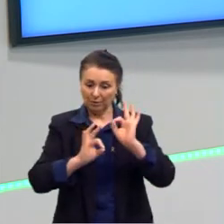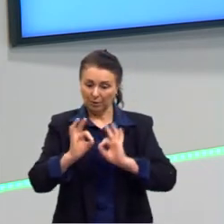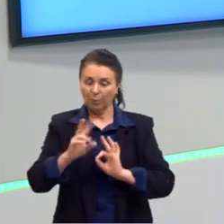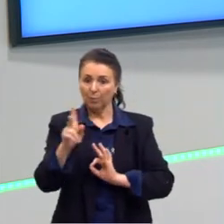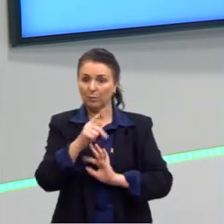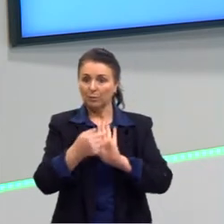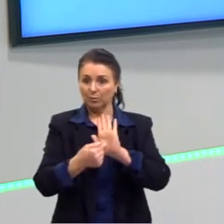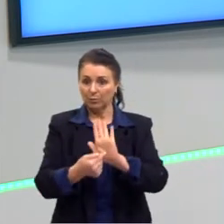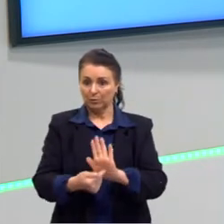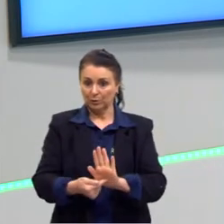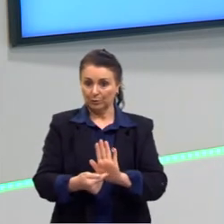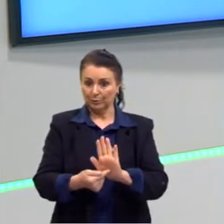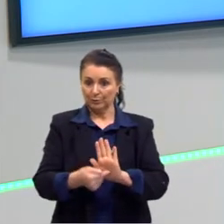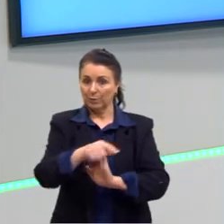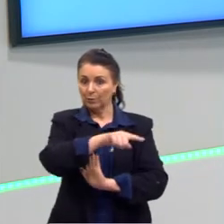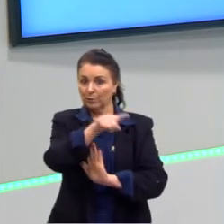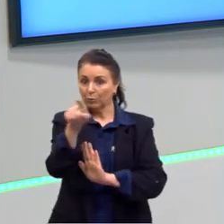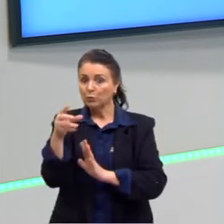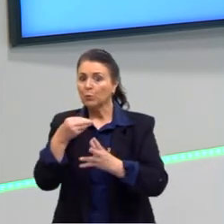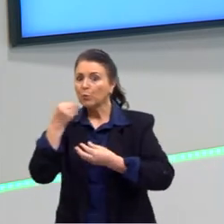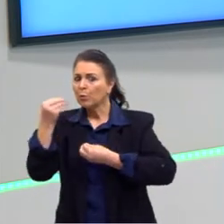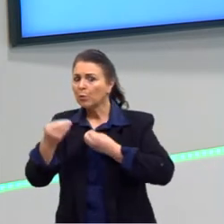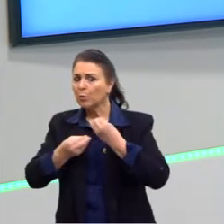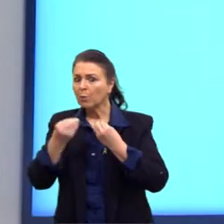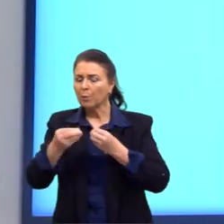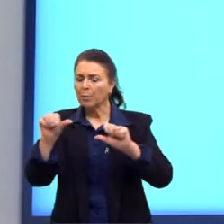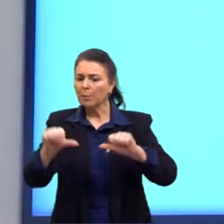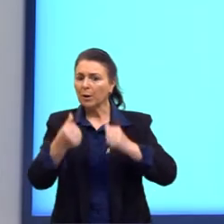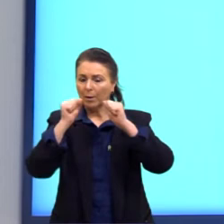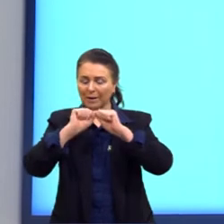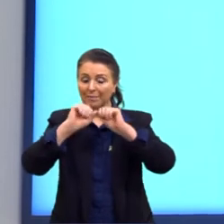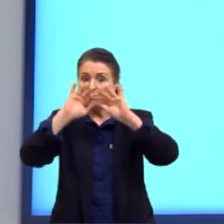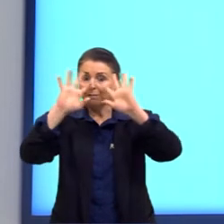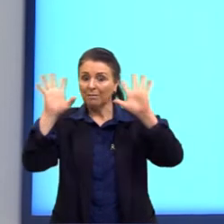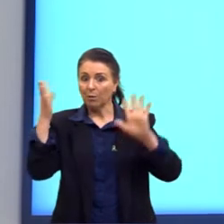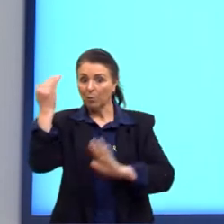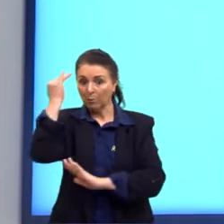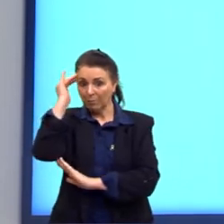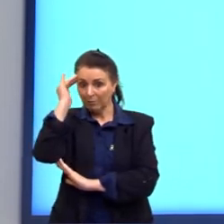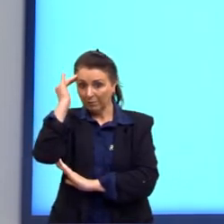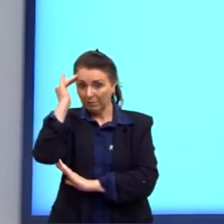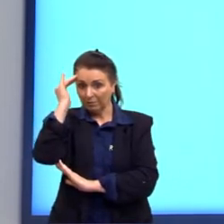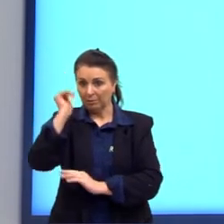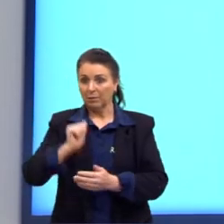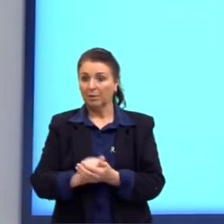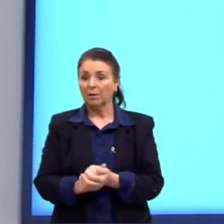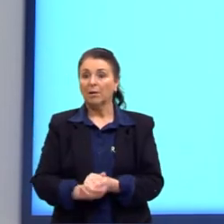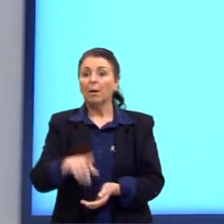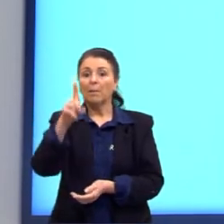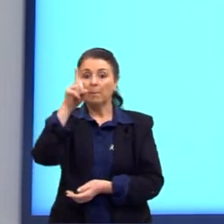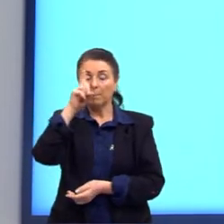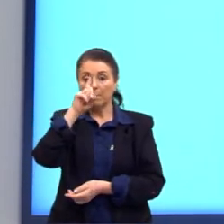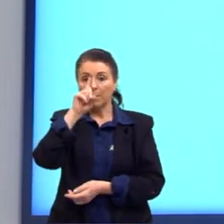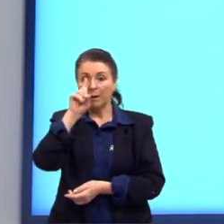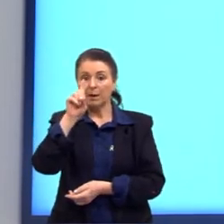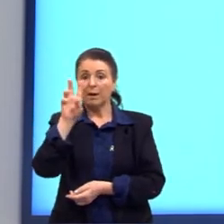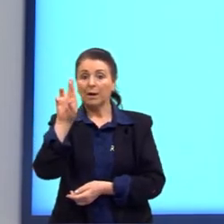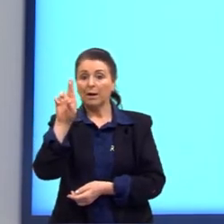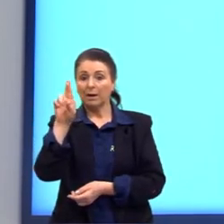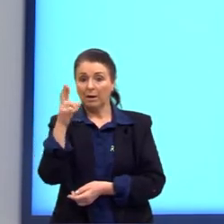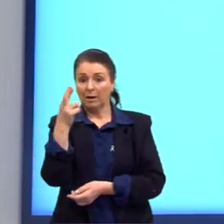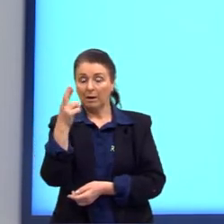esquema mostrando para vocês como que ocorre melhor essa situação então aqui ó a mãe RH negativa né